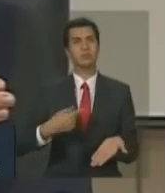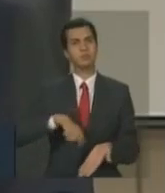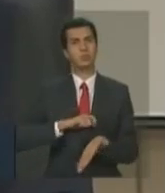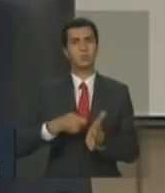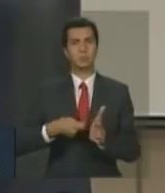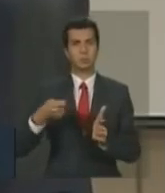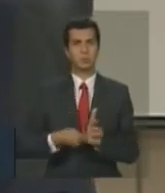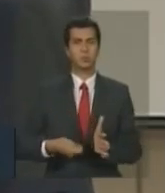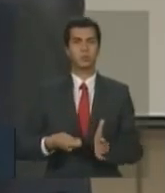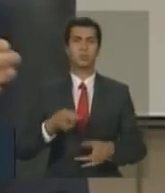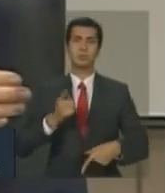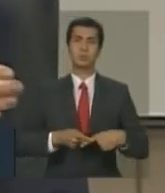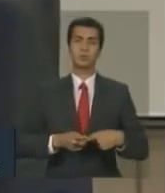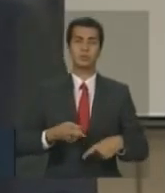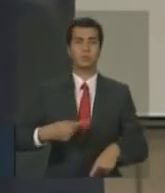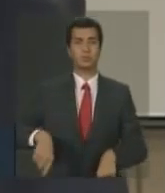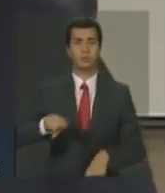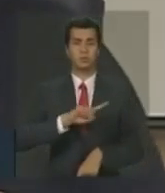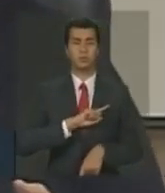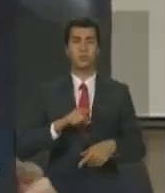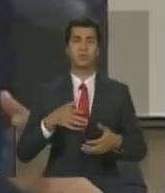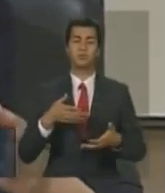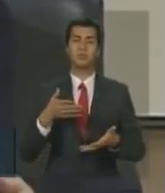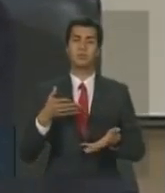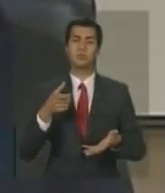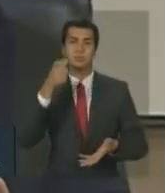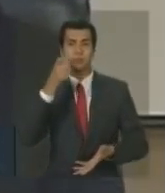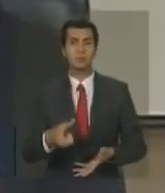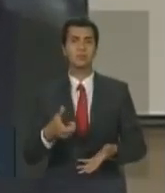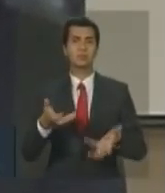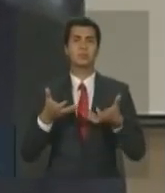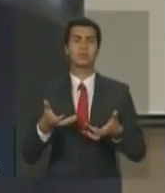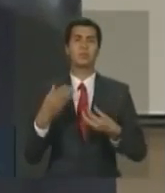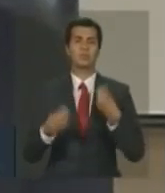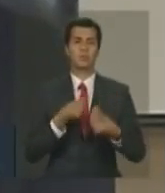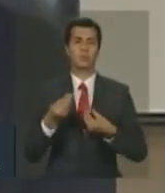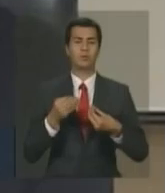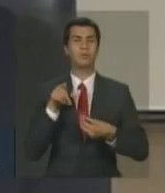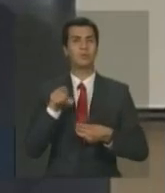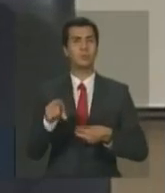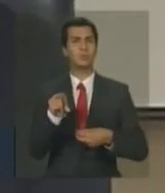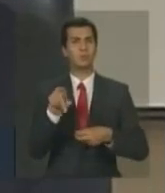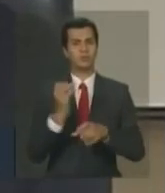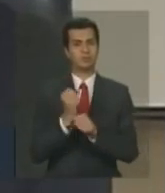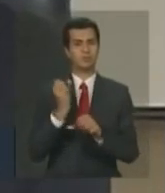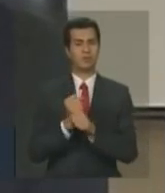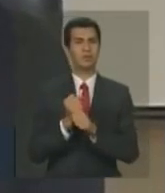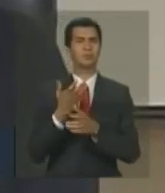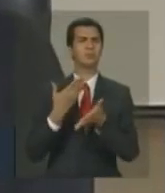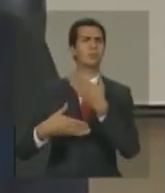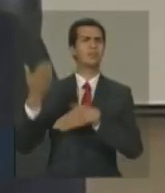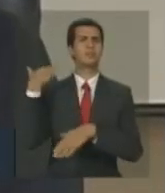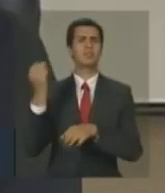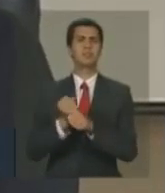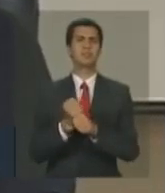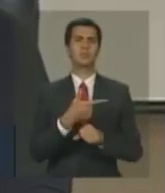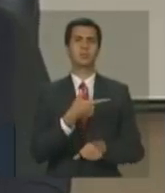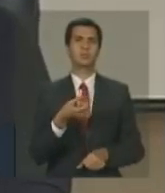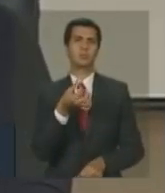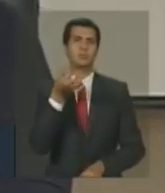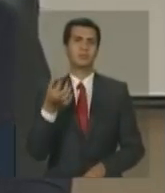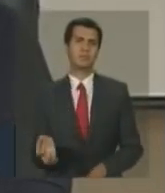nos interessa que... Você está trabalhando com dados de 2006, é